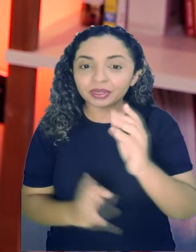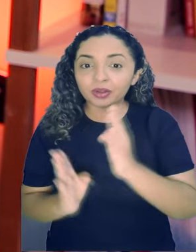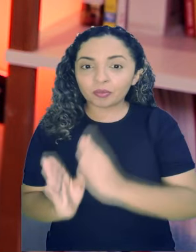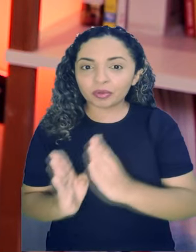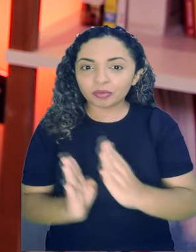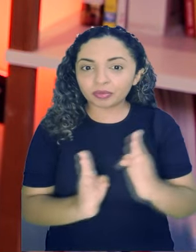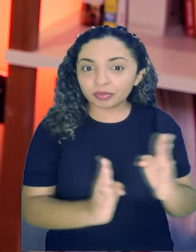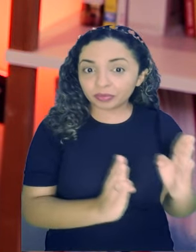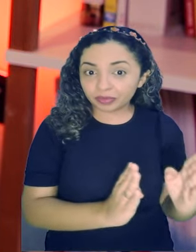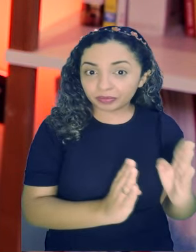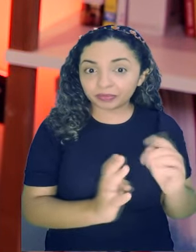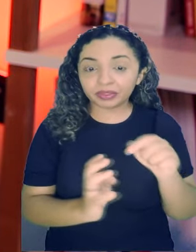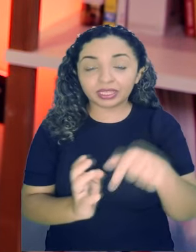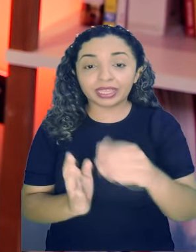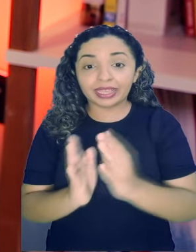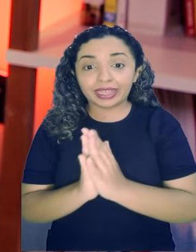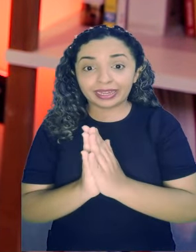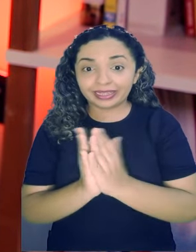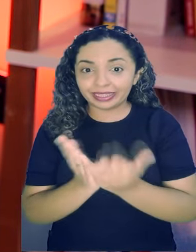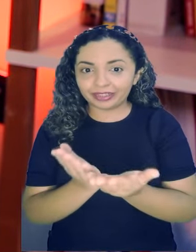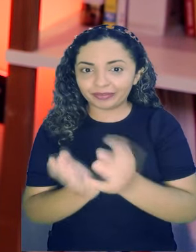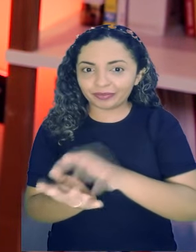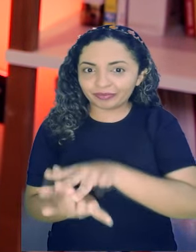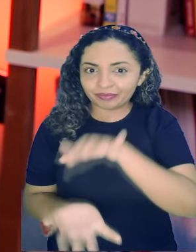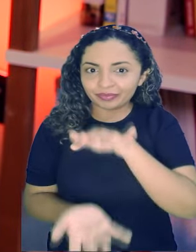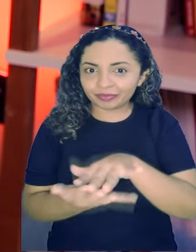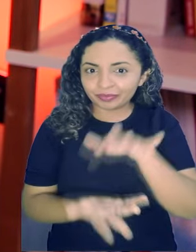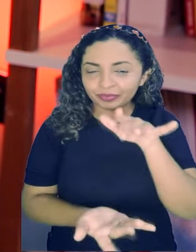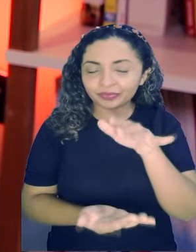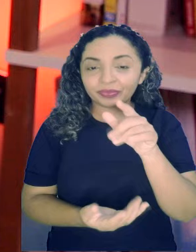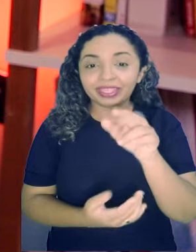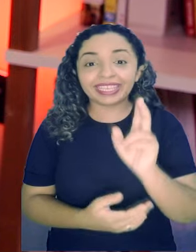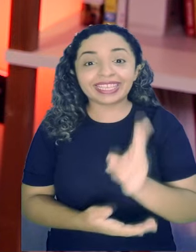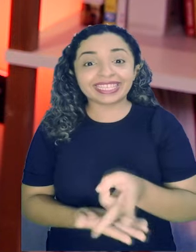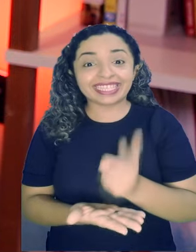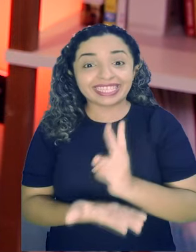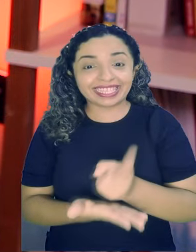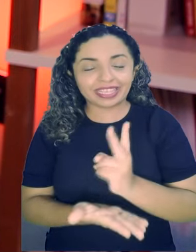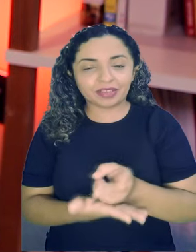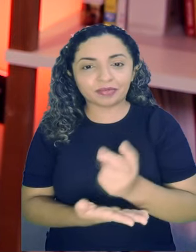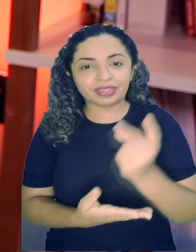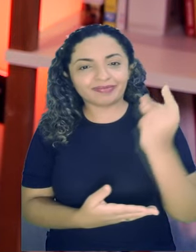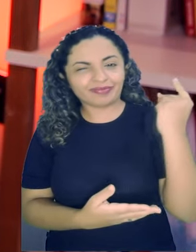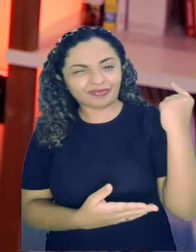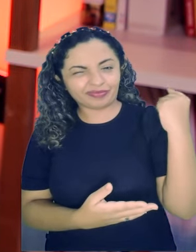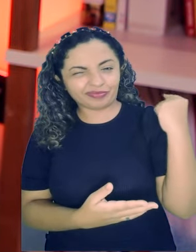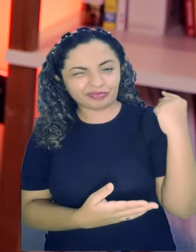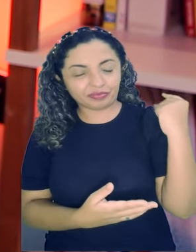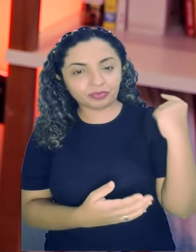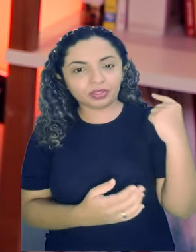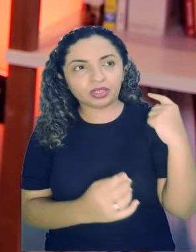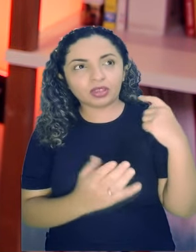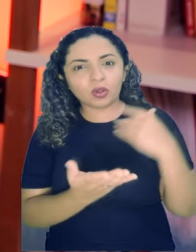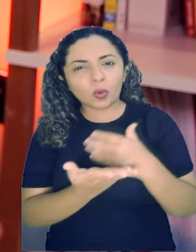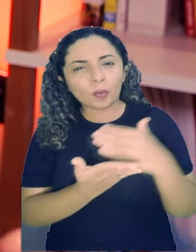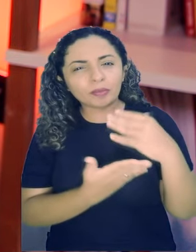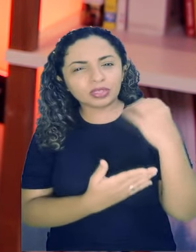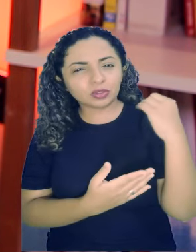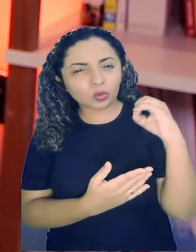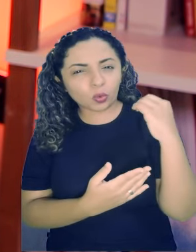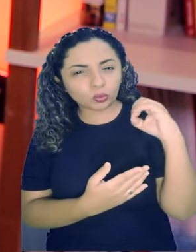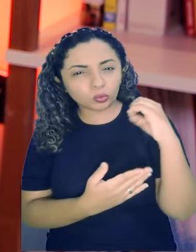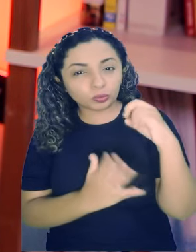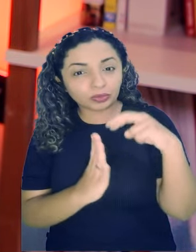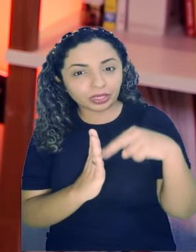de apresentação dos livros que estão aqui, dessas pilhas de livros aqui, é sempre da mais antiga, ou seja, do começo